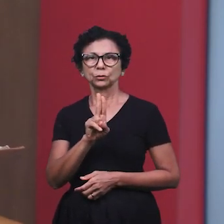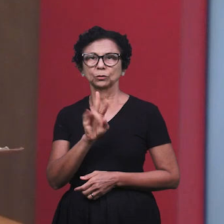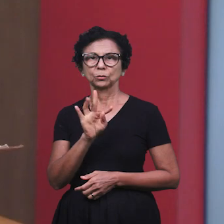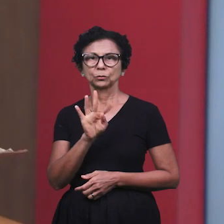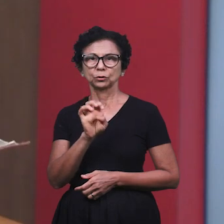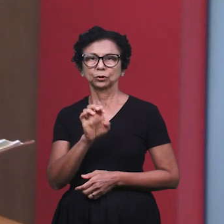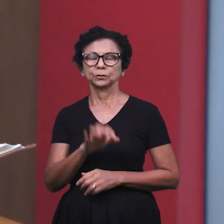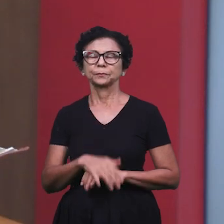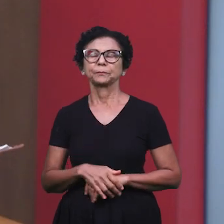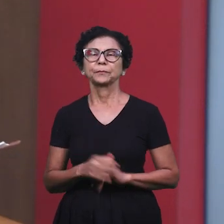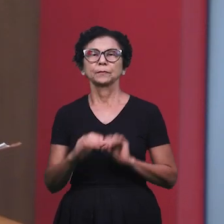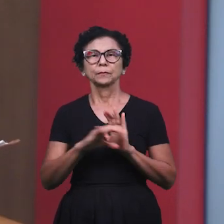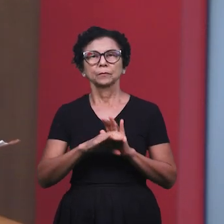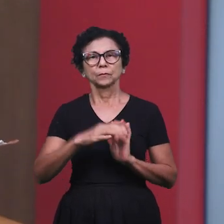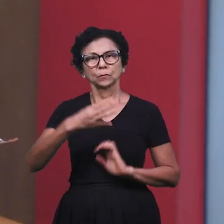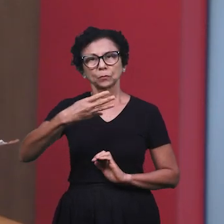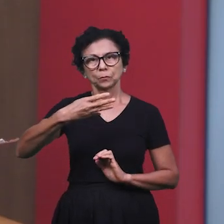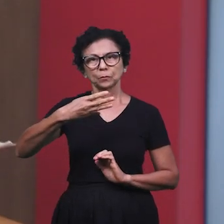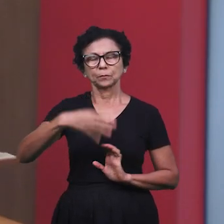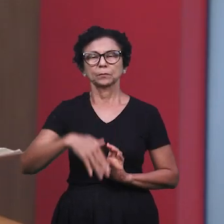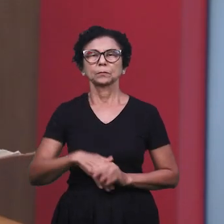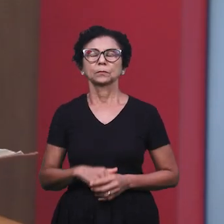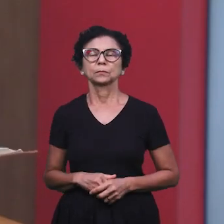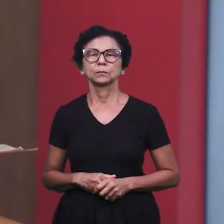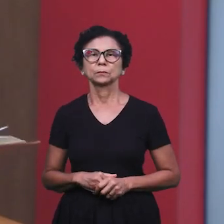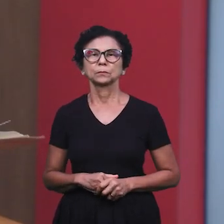capítulo 4